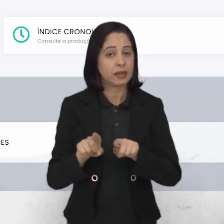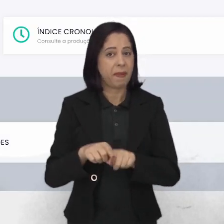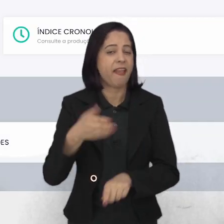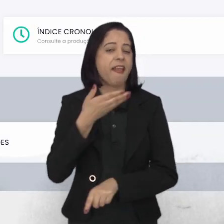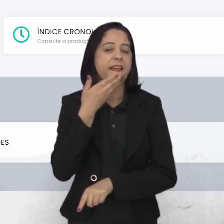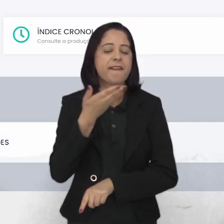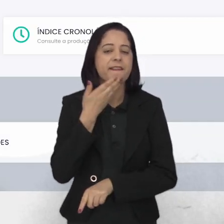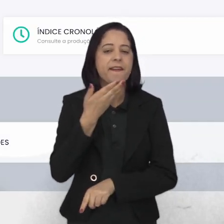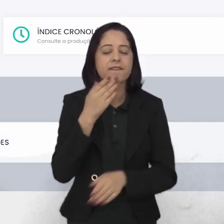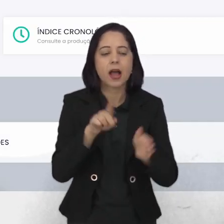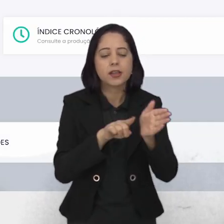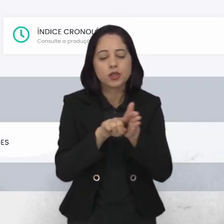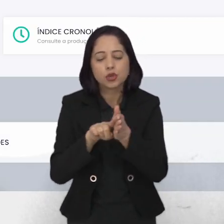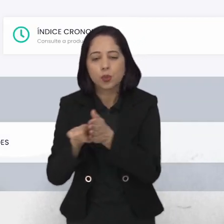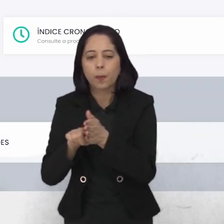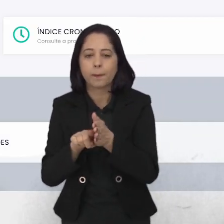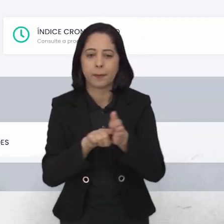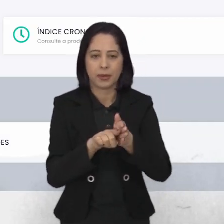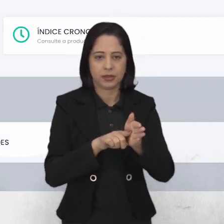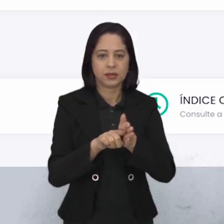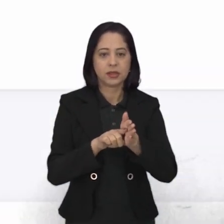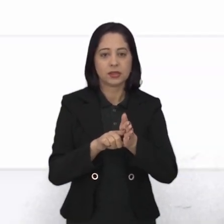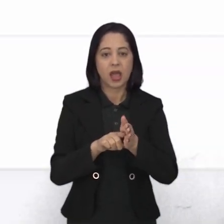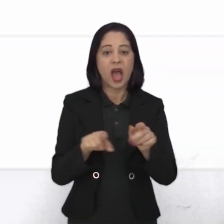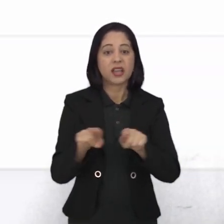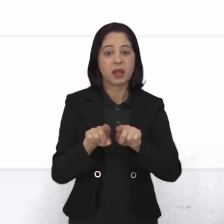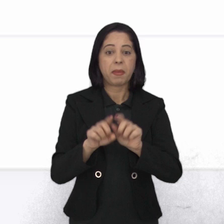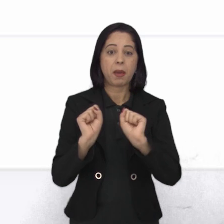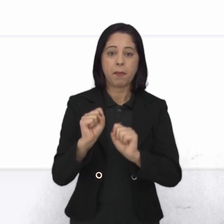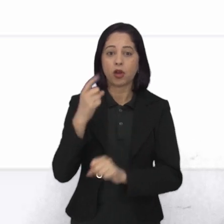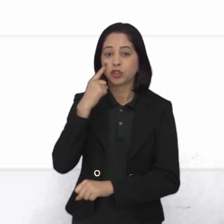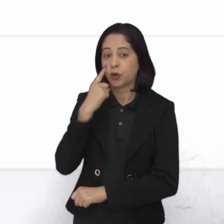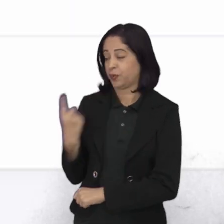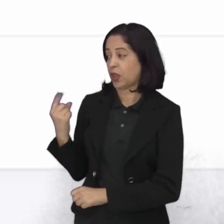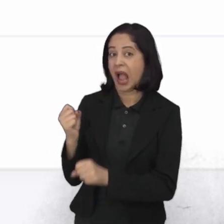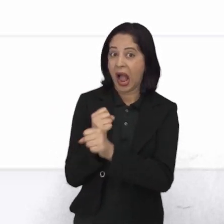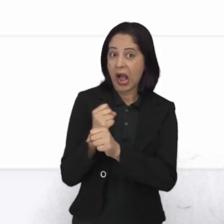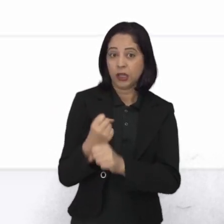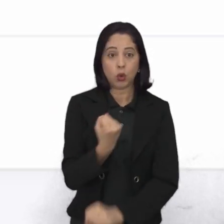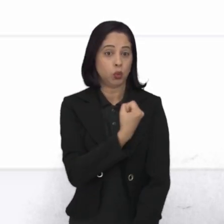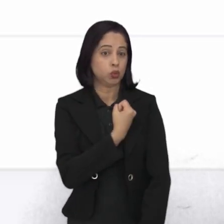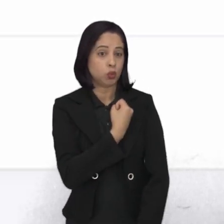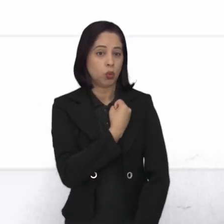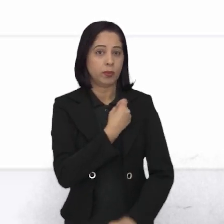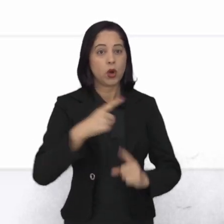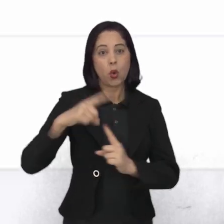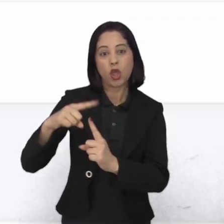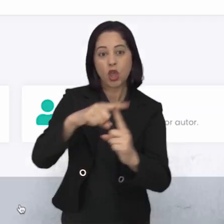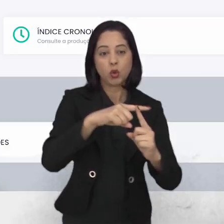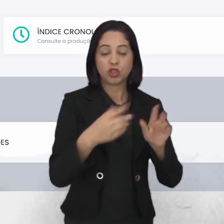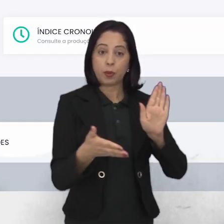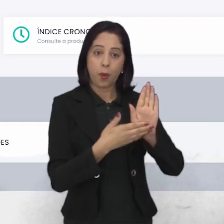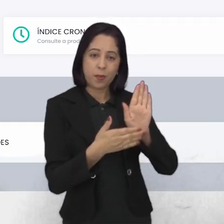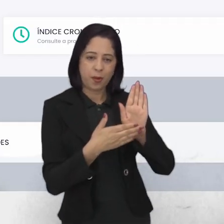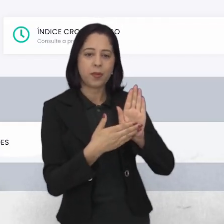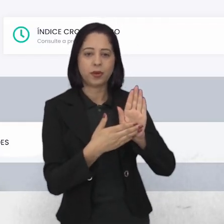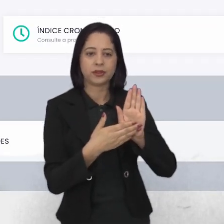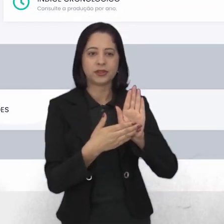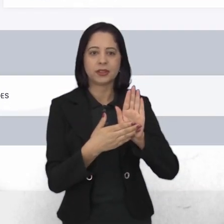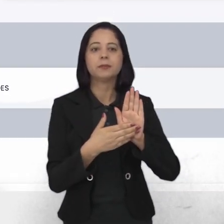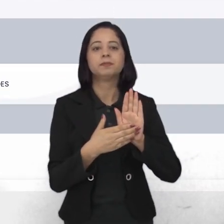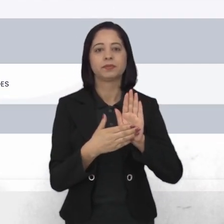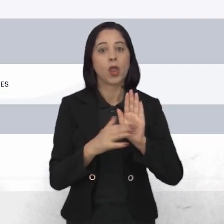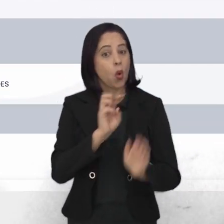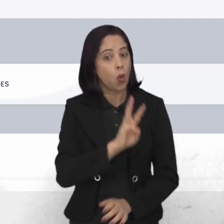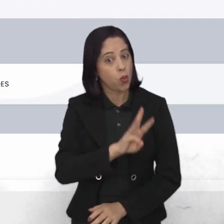facilitam que o site encontre o documento. É possível especificar ano, número e tipo de proposição. O Câmara Sem Papel